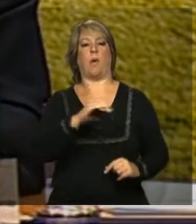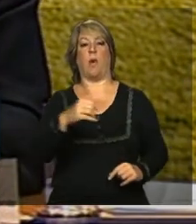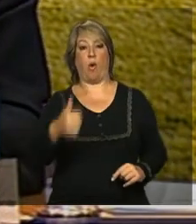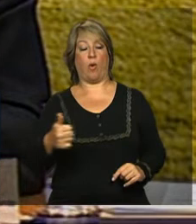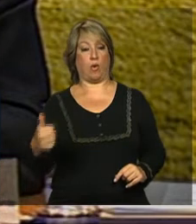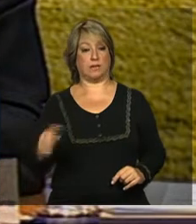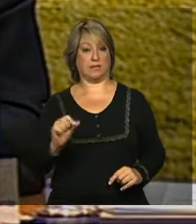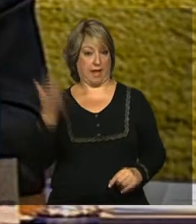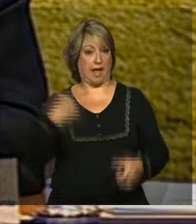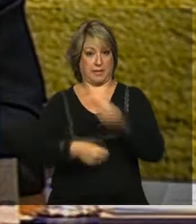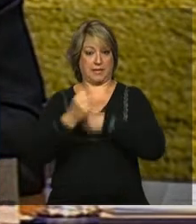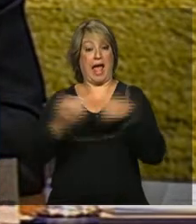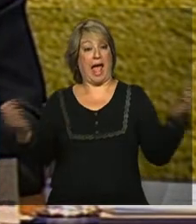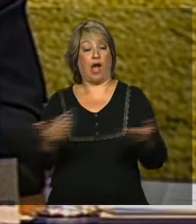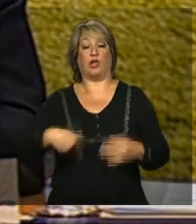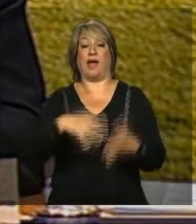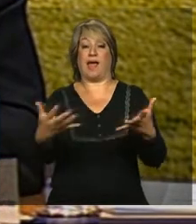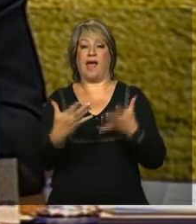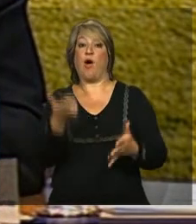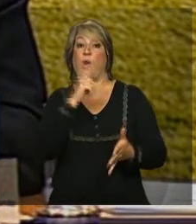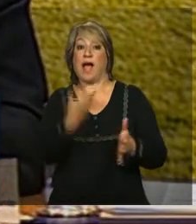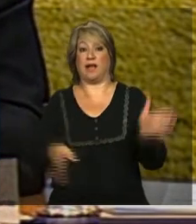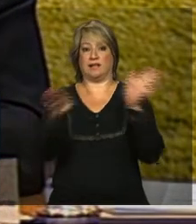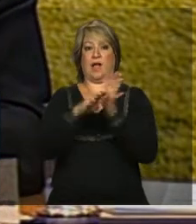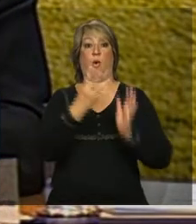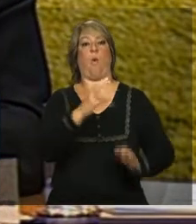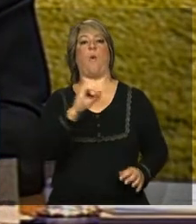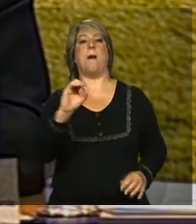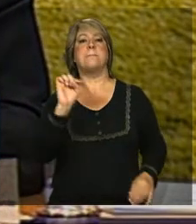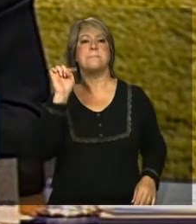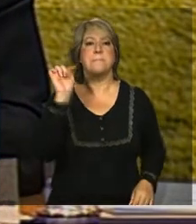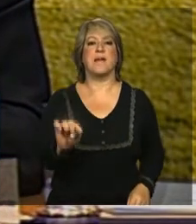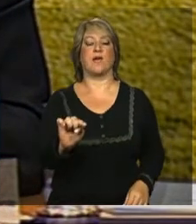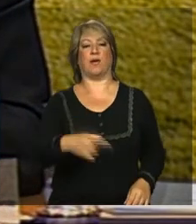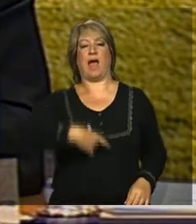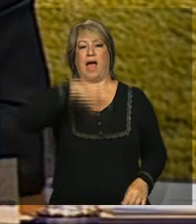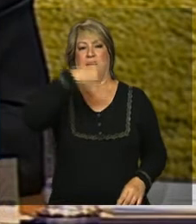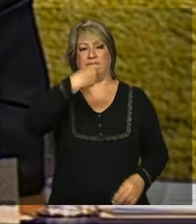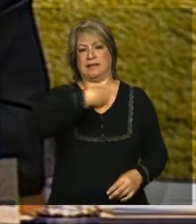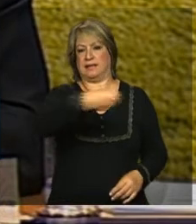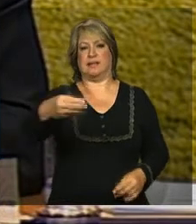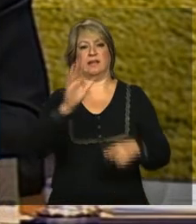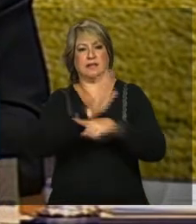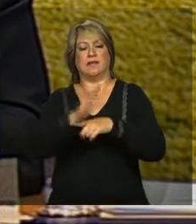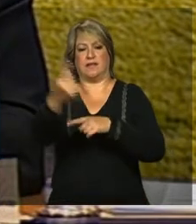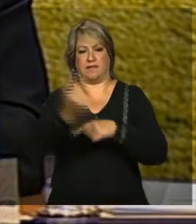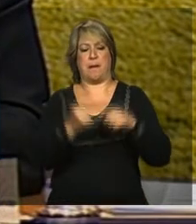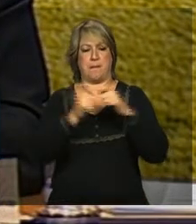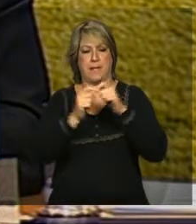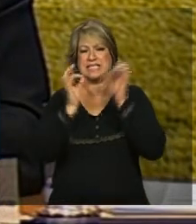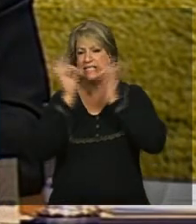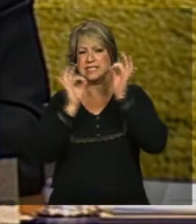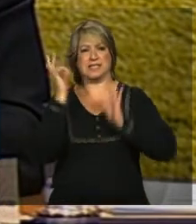2011 nós queremos chegar 400 mil próteses dentárias neste ano as unidades móveis ajudam a fazer a busca ativa no